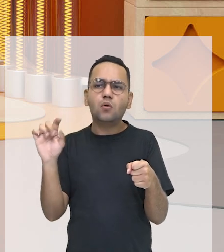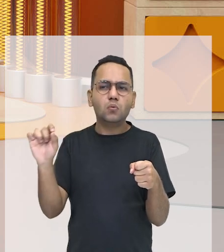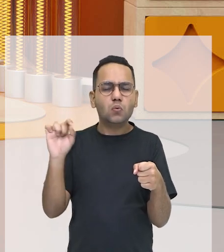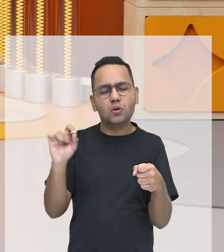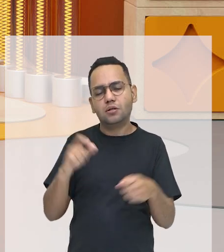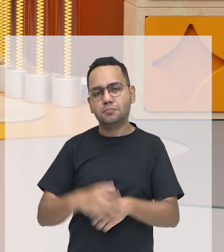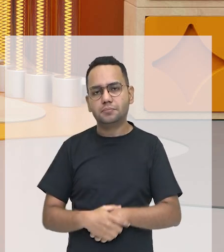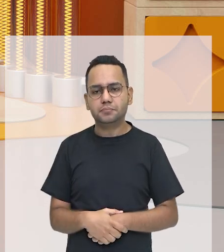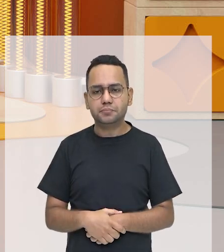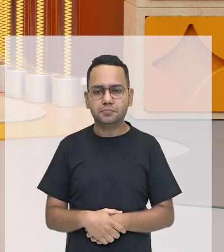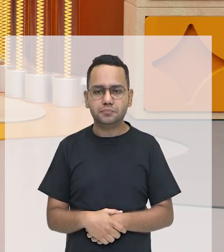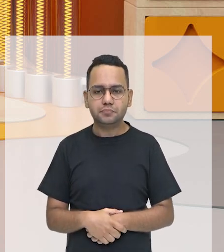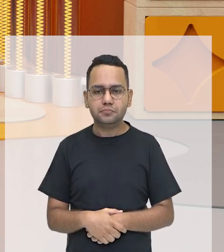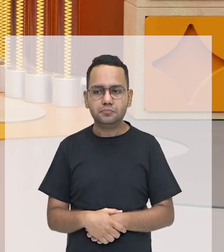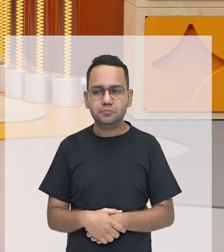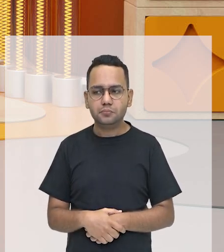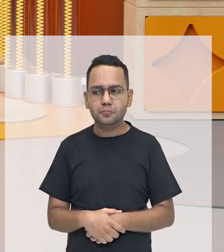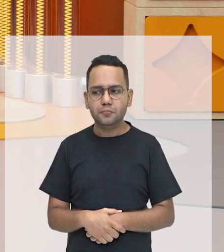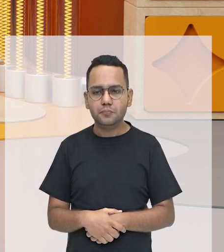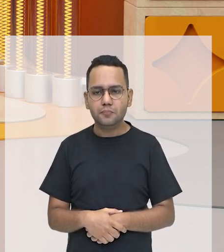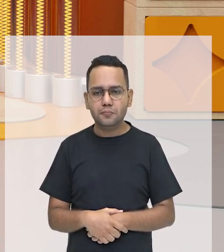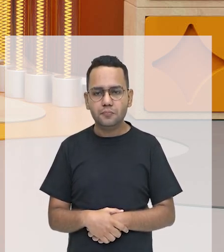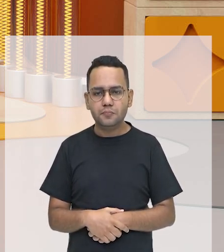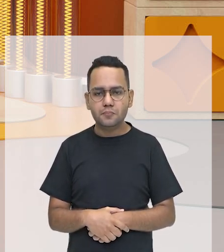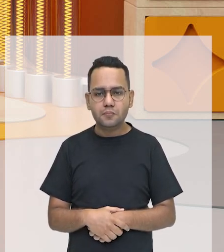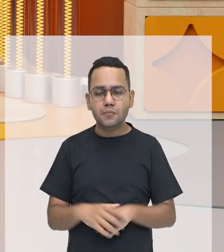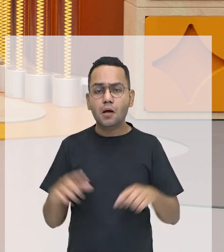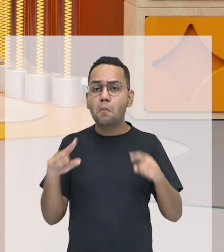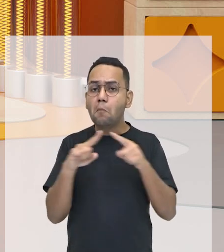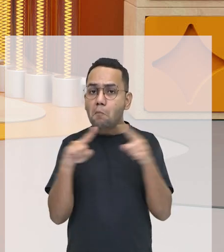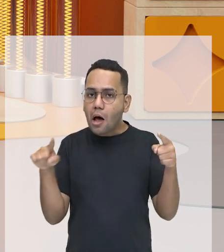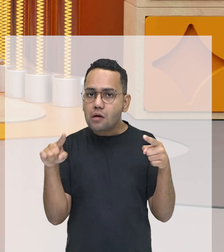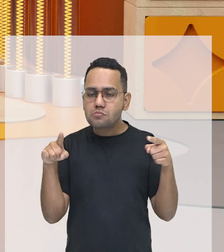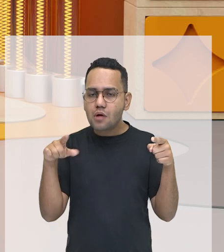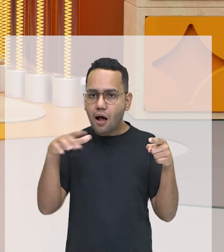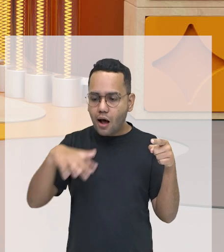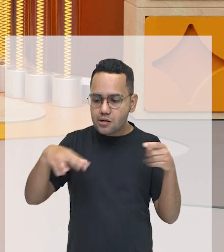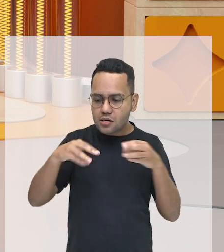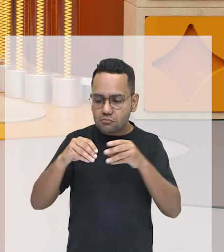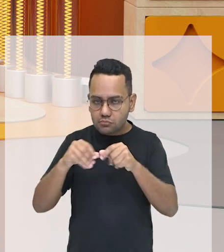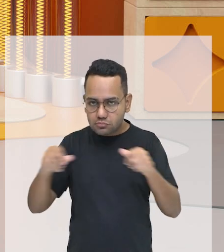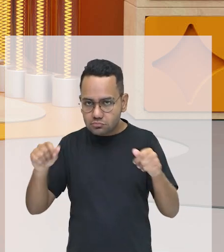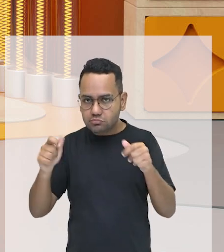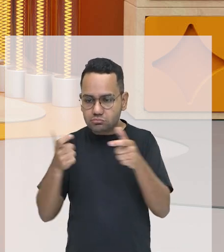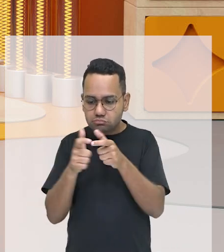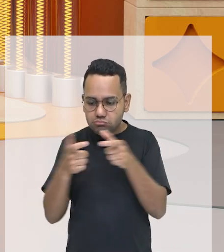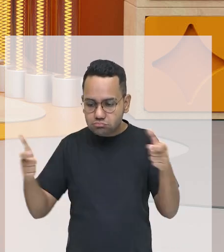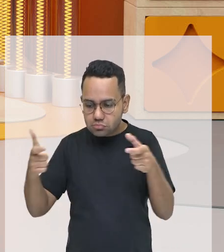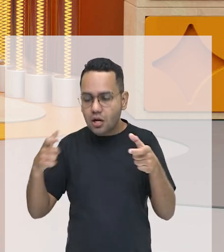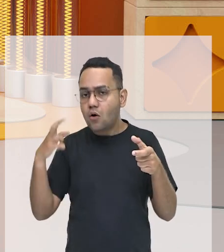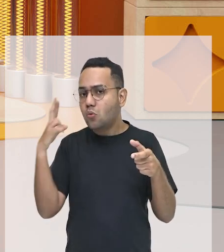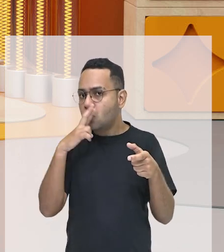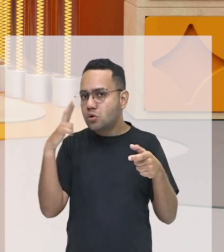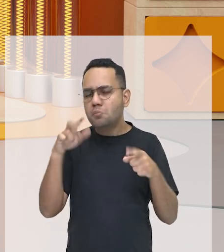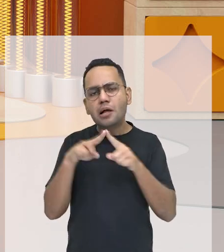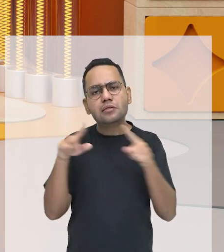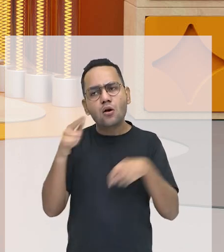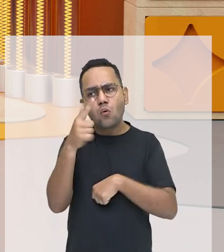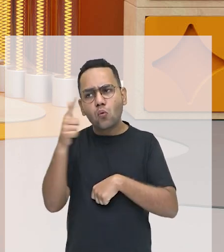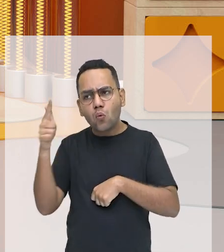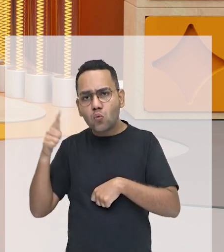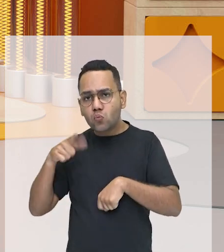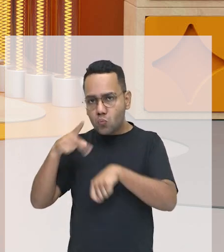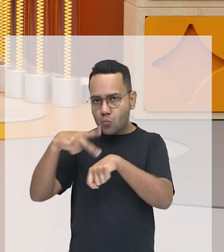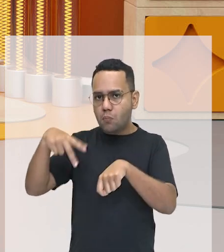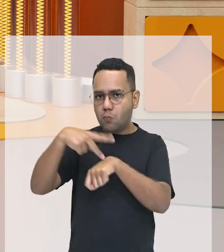China. Então, a gente analisa que, por extensão territorial, né, além da Rússia, vão existir esses outros países